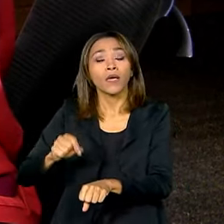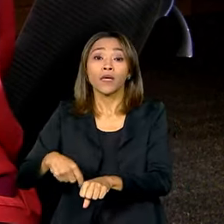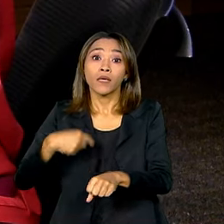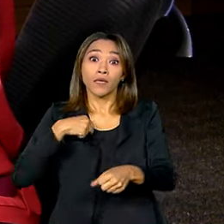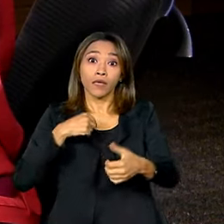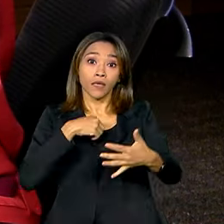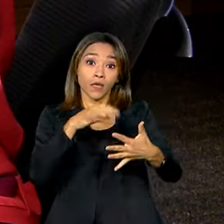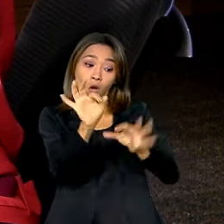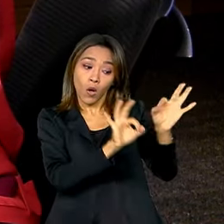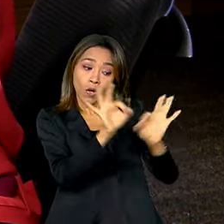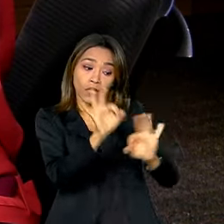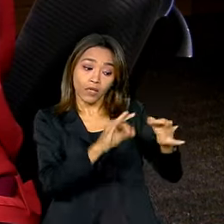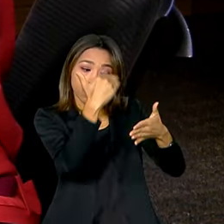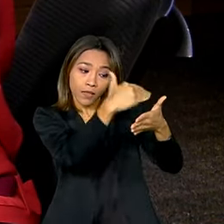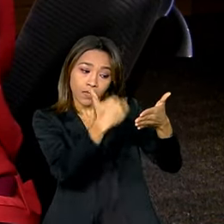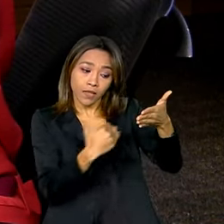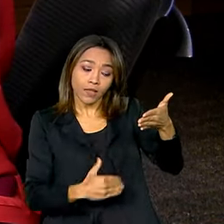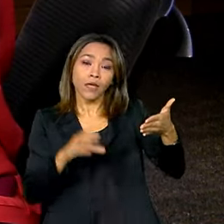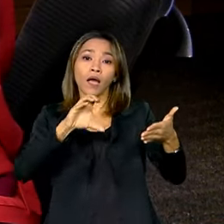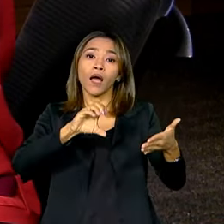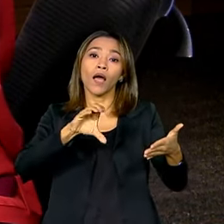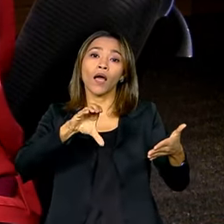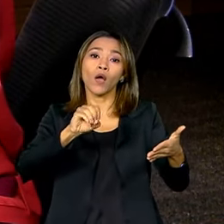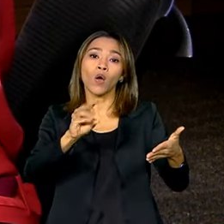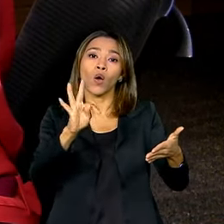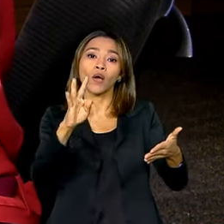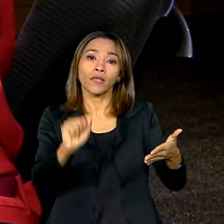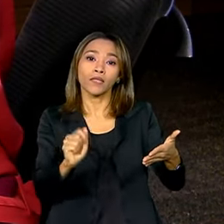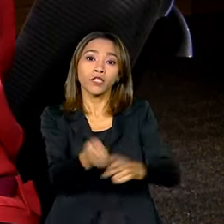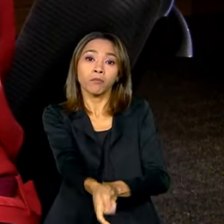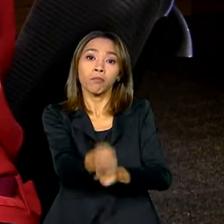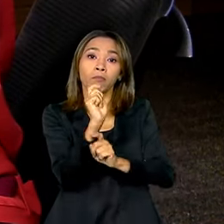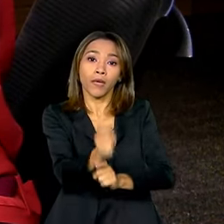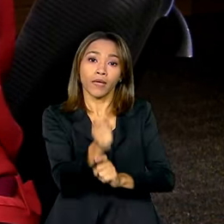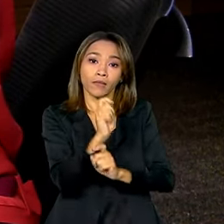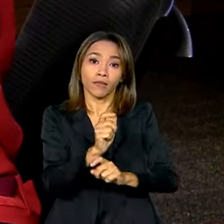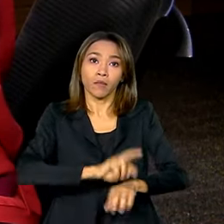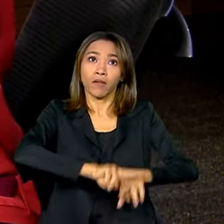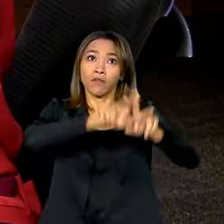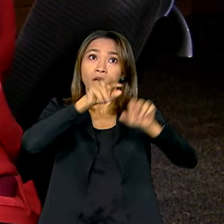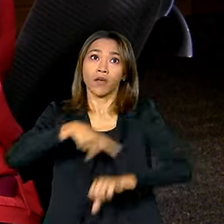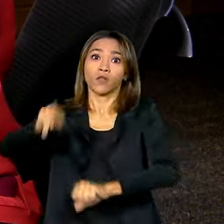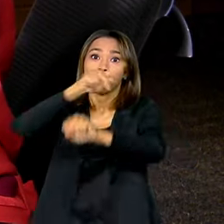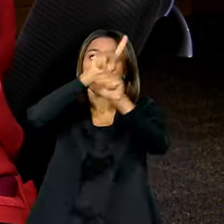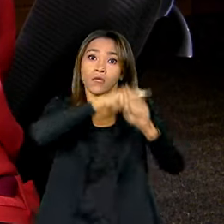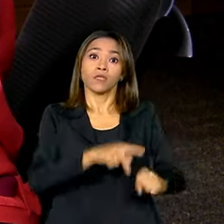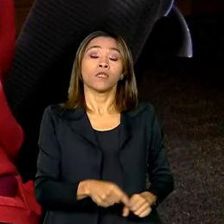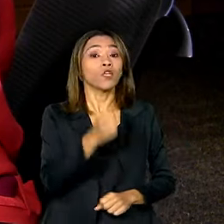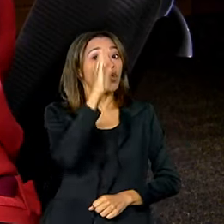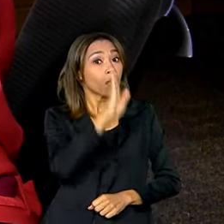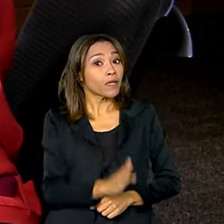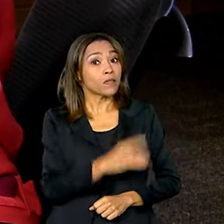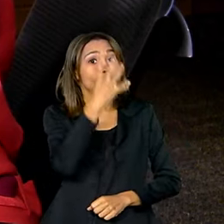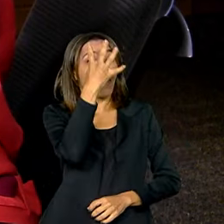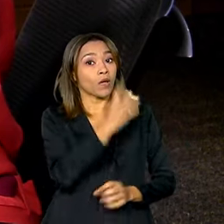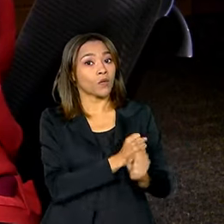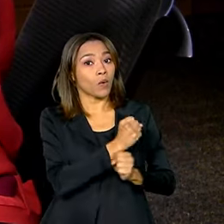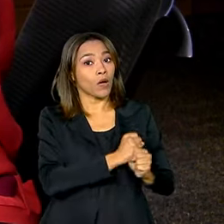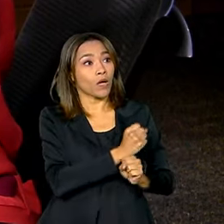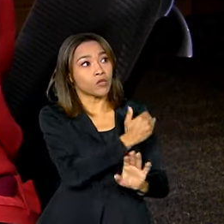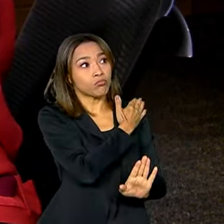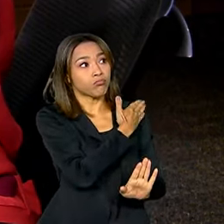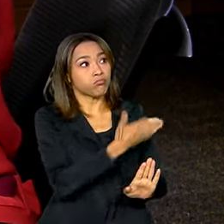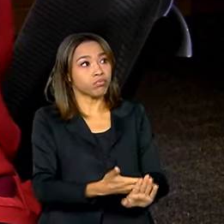de pesca de atum para os países, e o Brasil tinha, em função de nos últimos 4 anos ter pescado